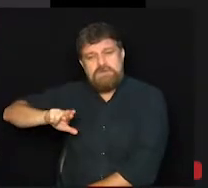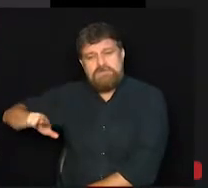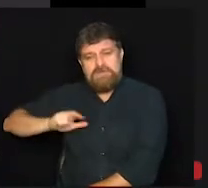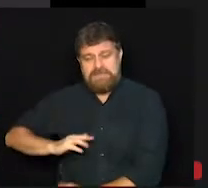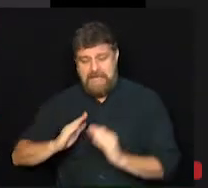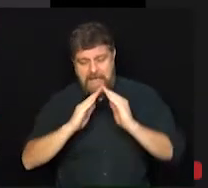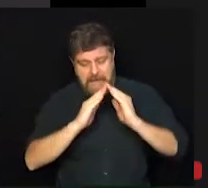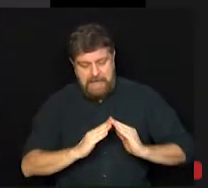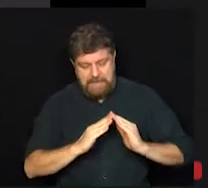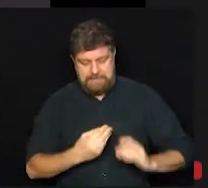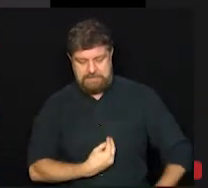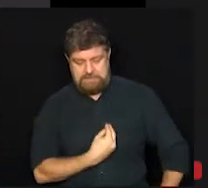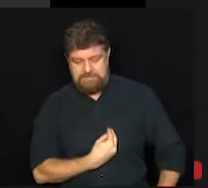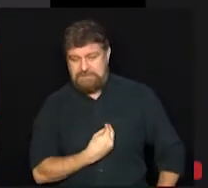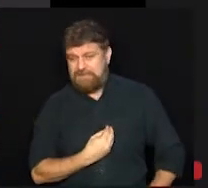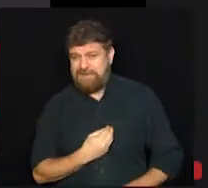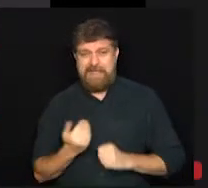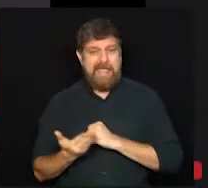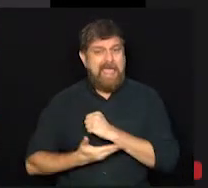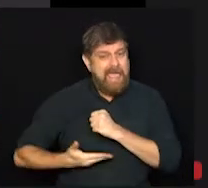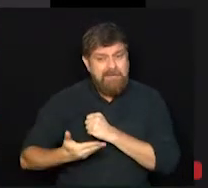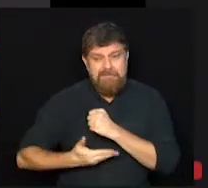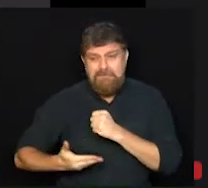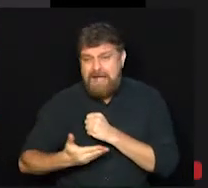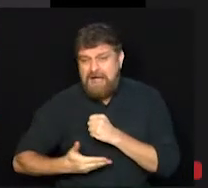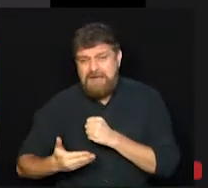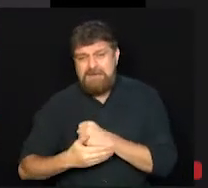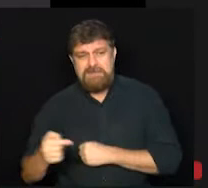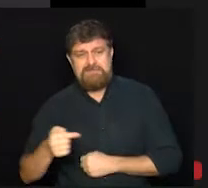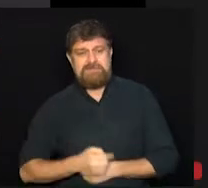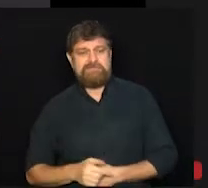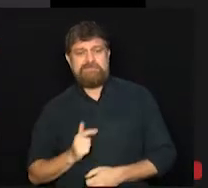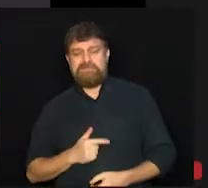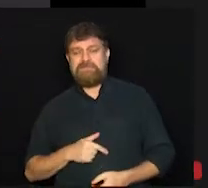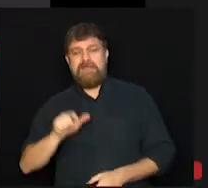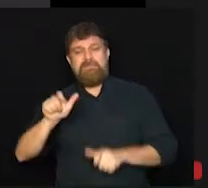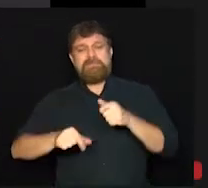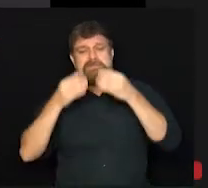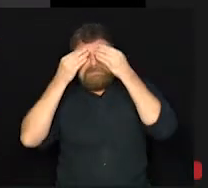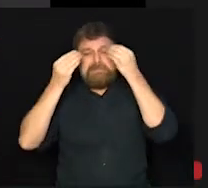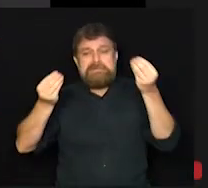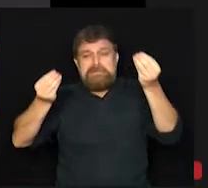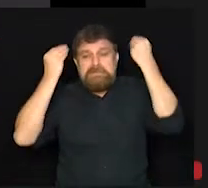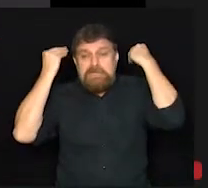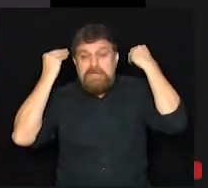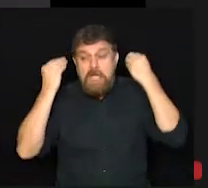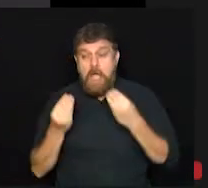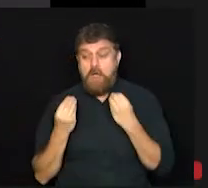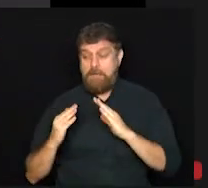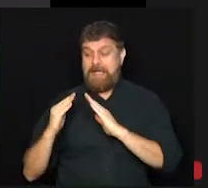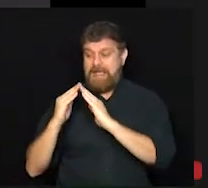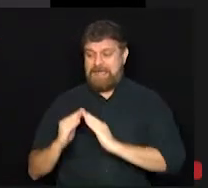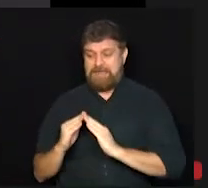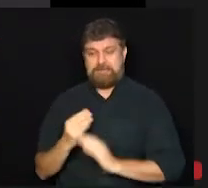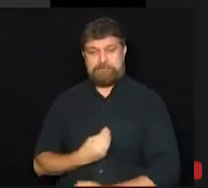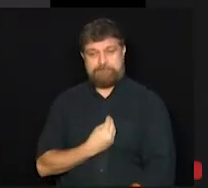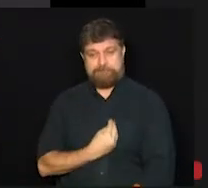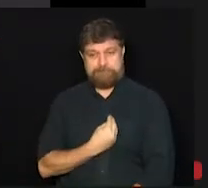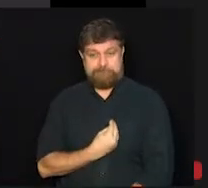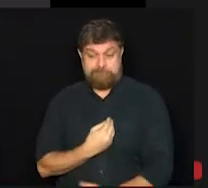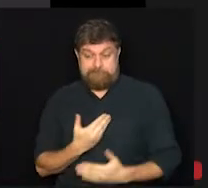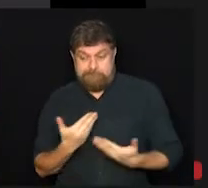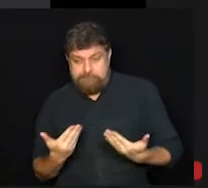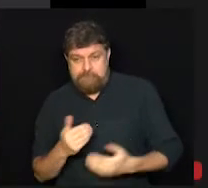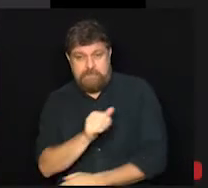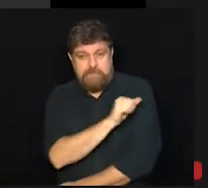permanência é uma questão essencial e que não se trata como se fosse. e no nosso caso